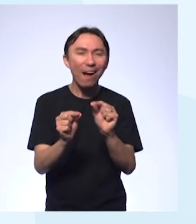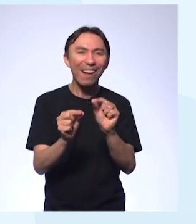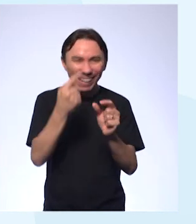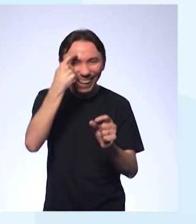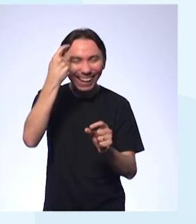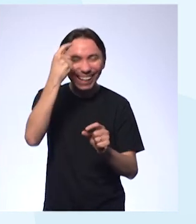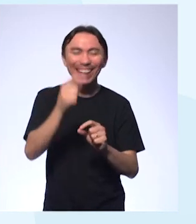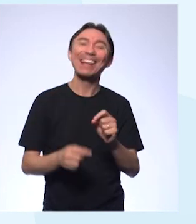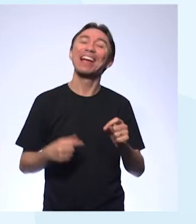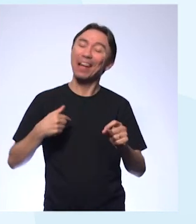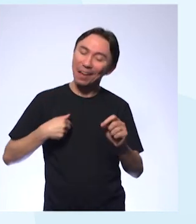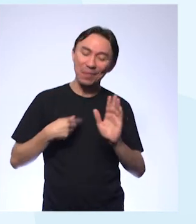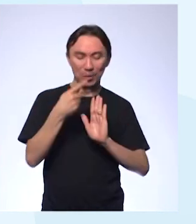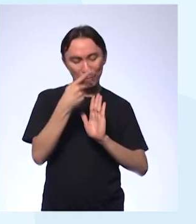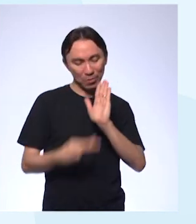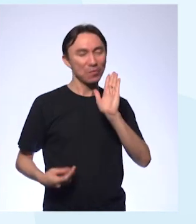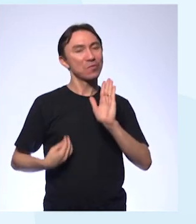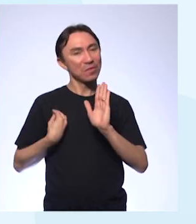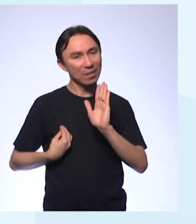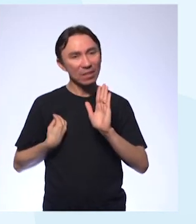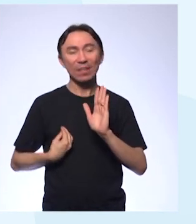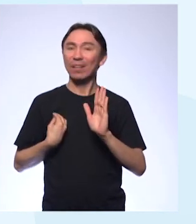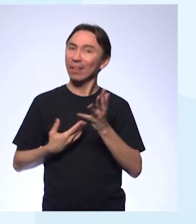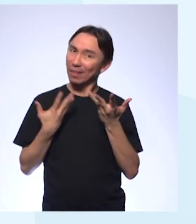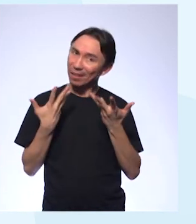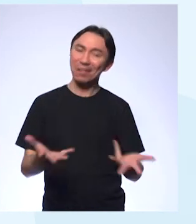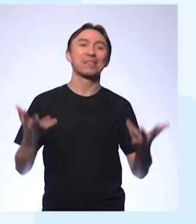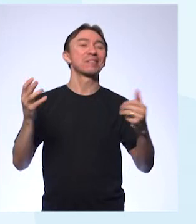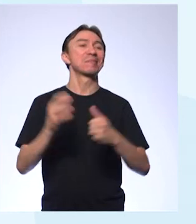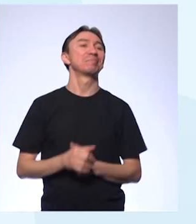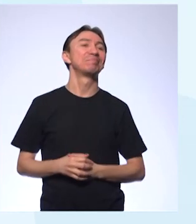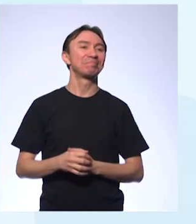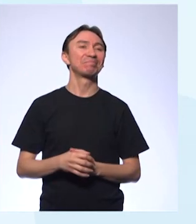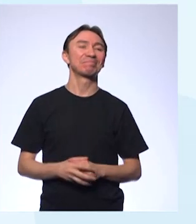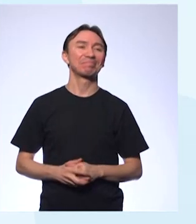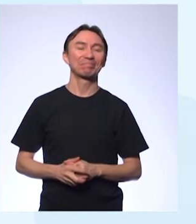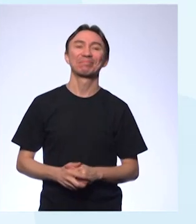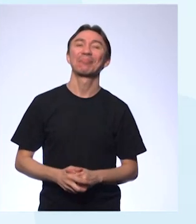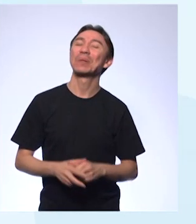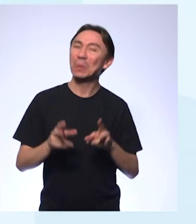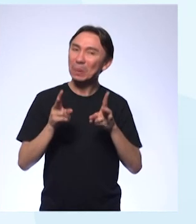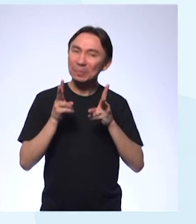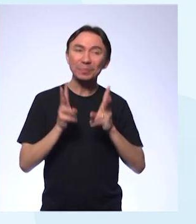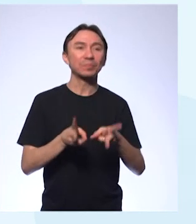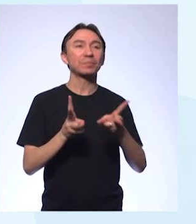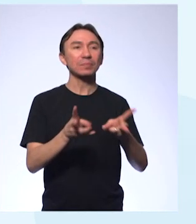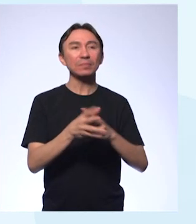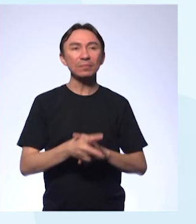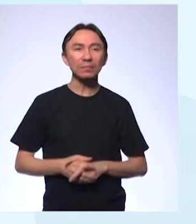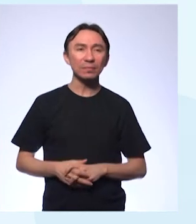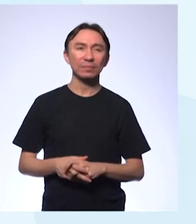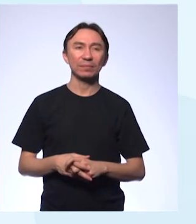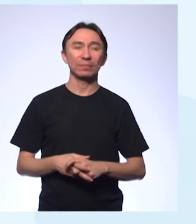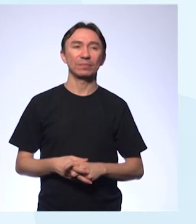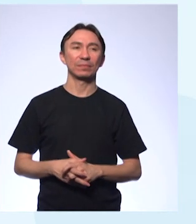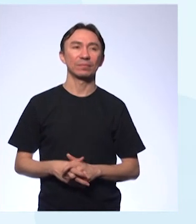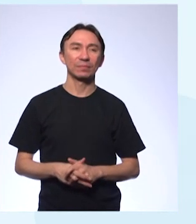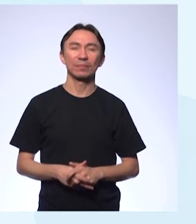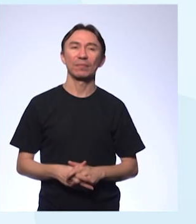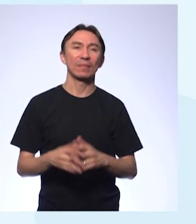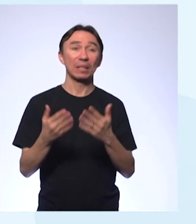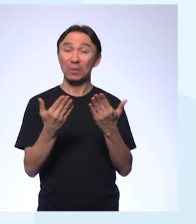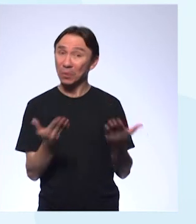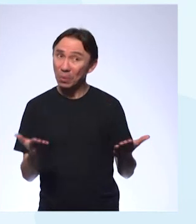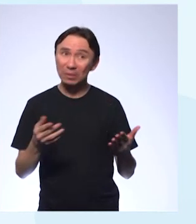vida vem justamente para isso que a gente acabou de ler. Continuando na tela, Predispor-se aos desafios, a